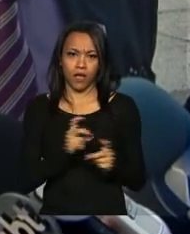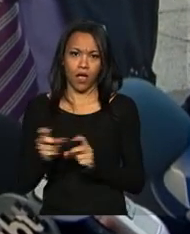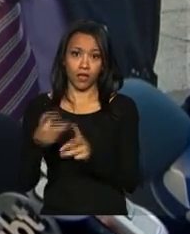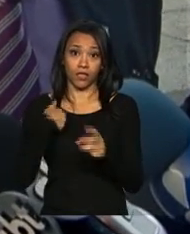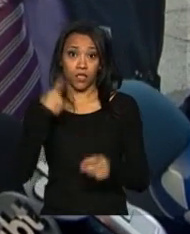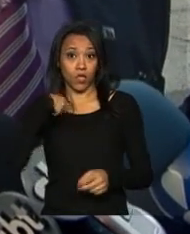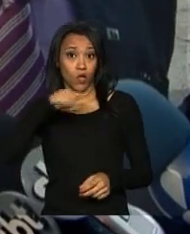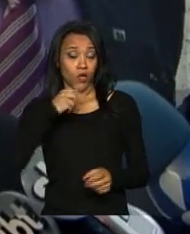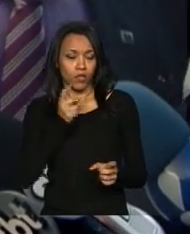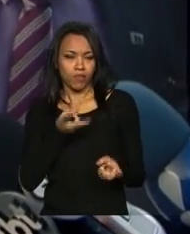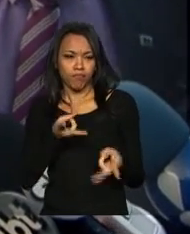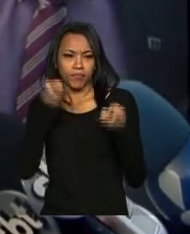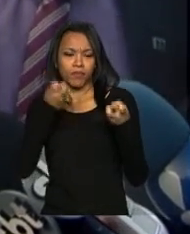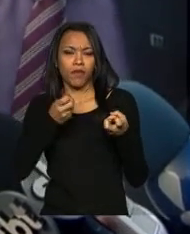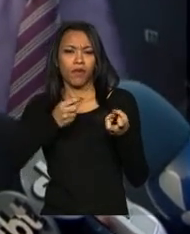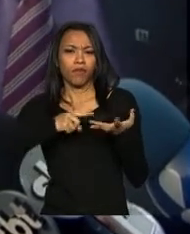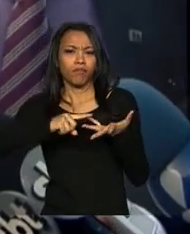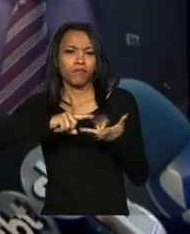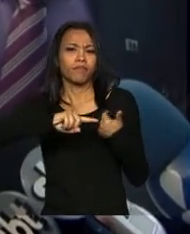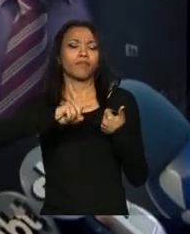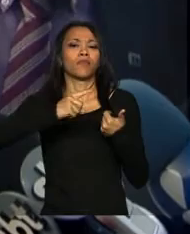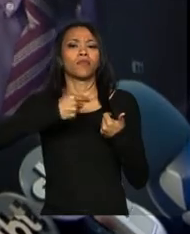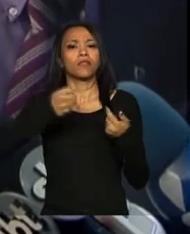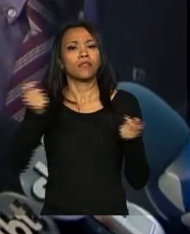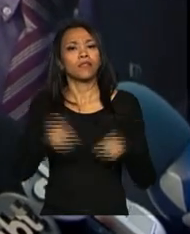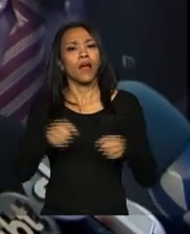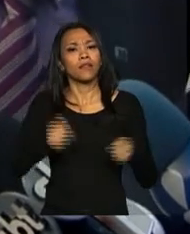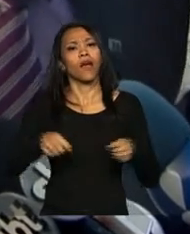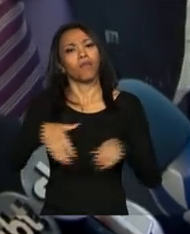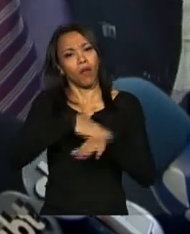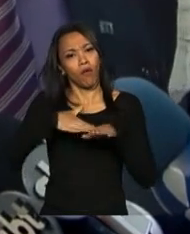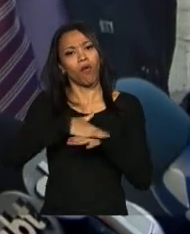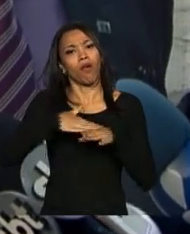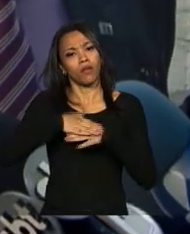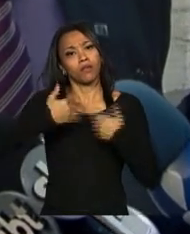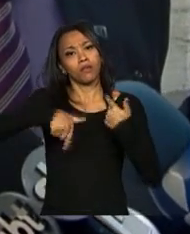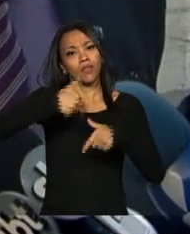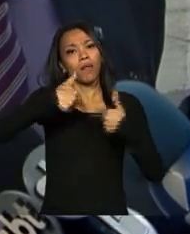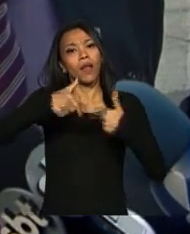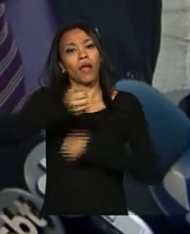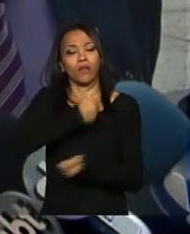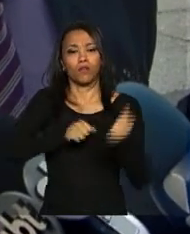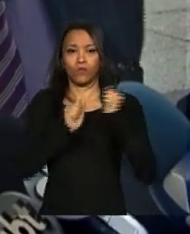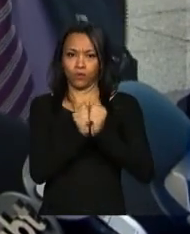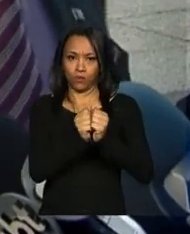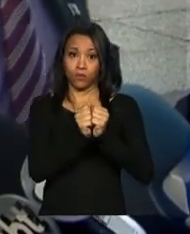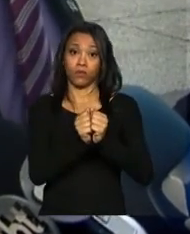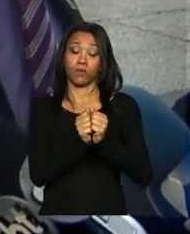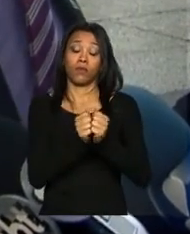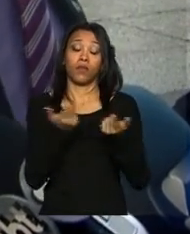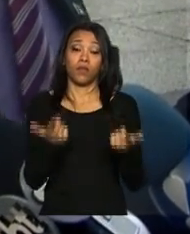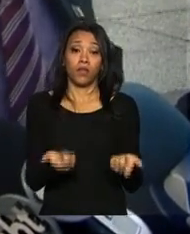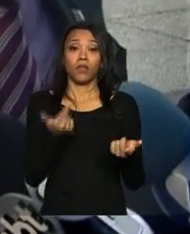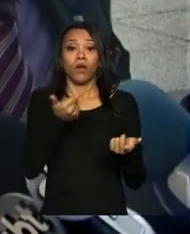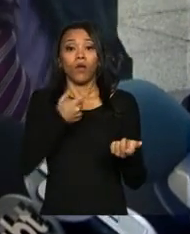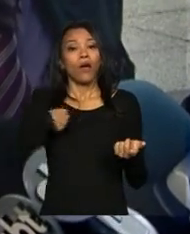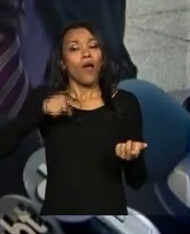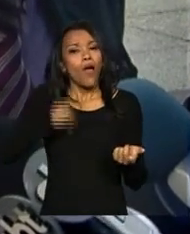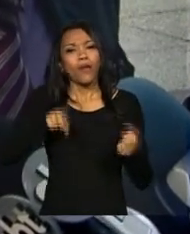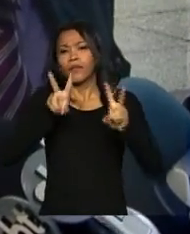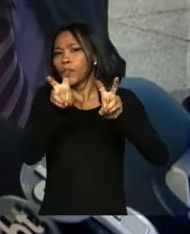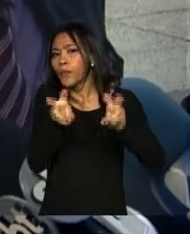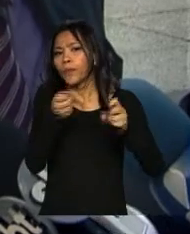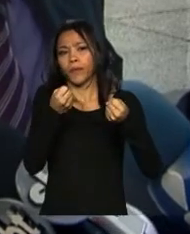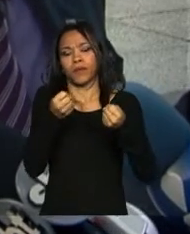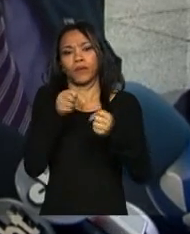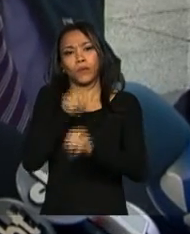de pontos em que podemos trabalhar em conjunto. E esses aspectos, esses pontos em respeito à